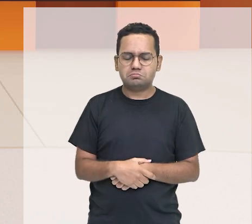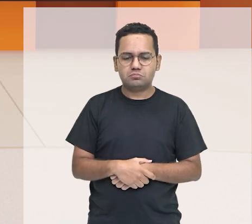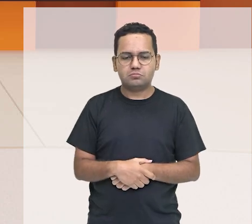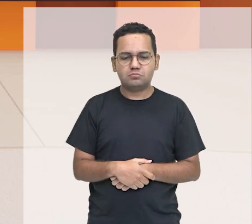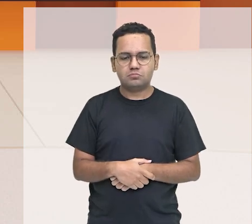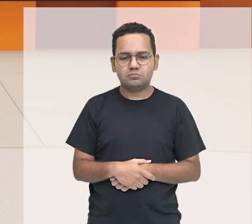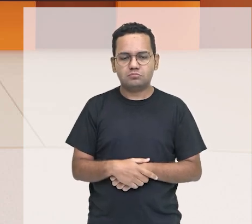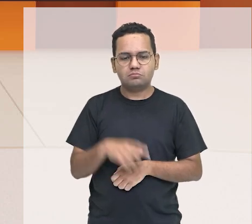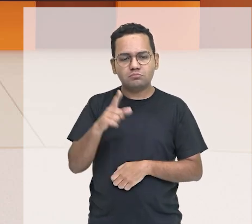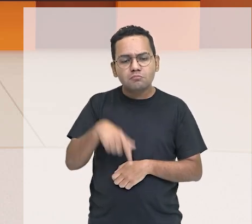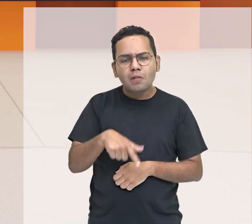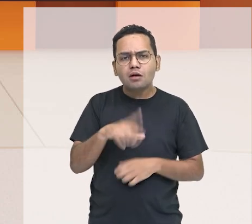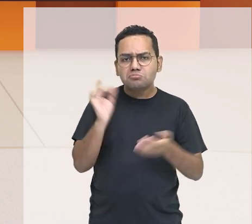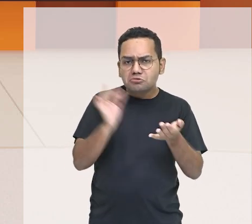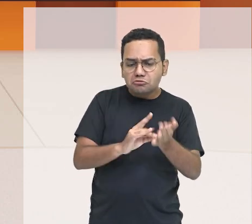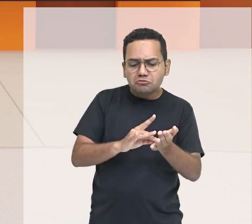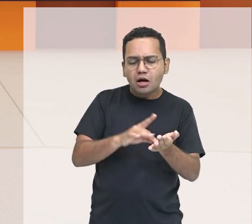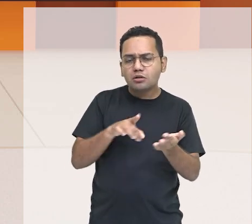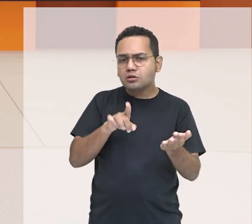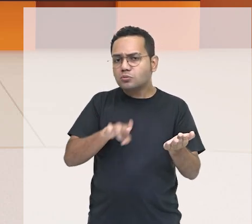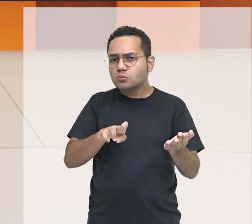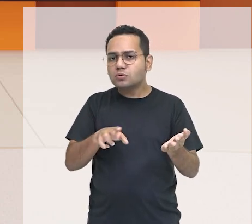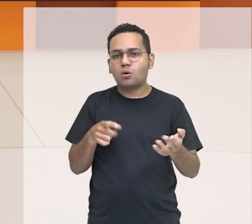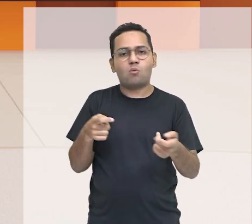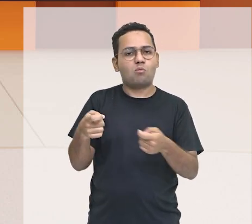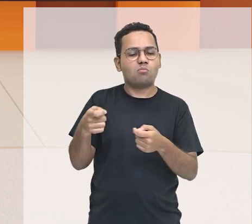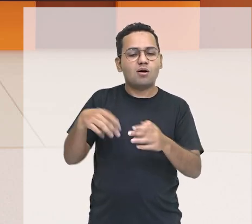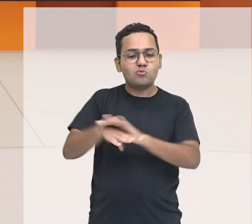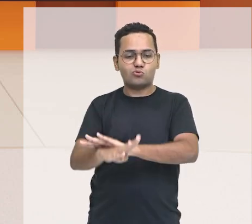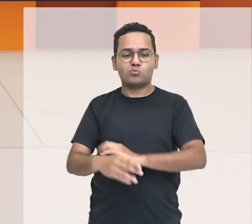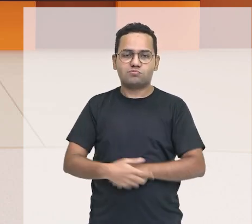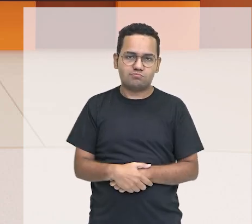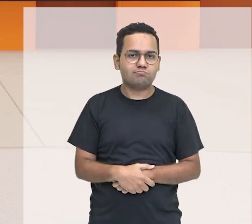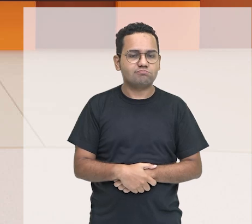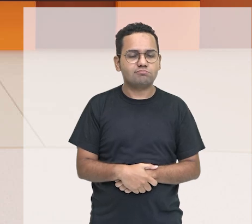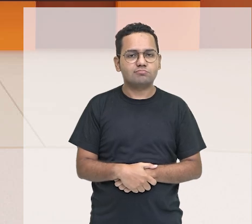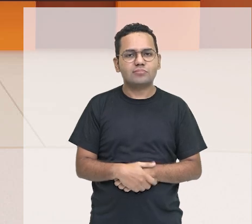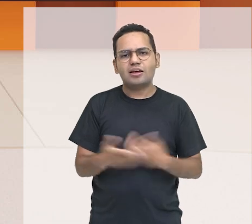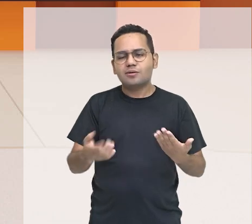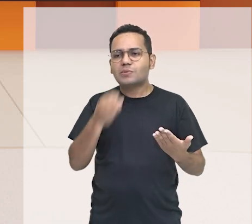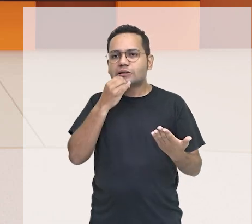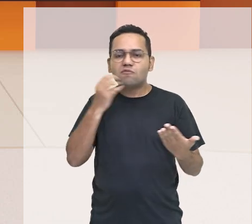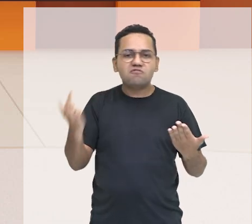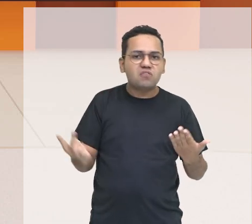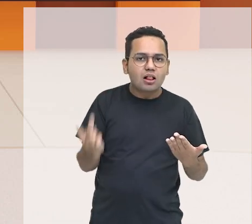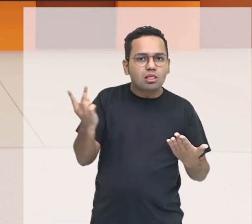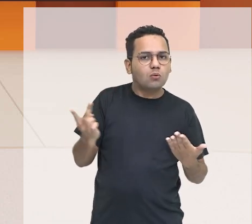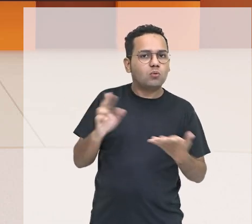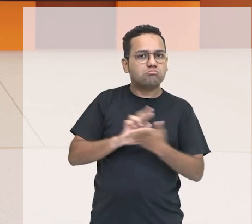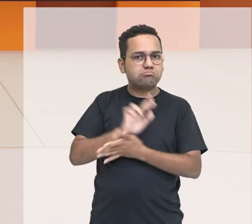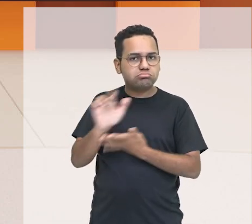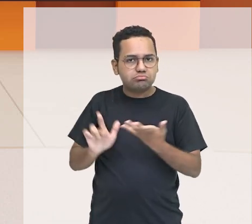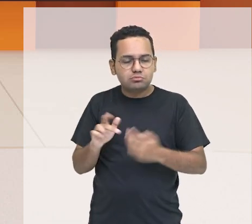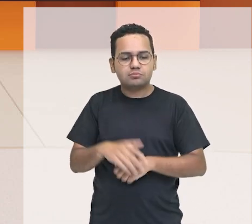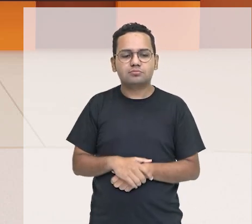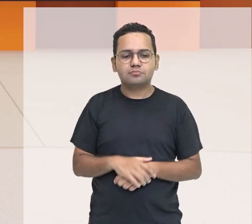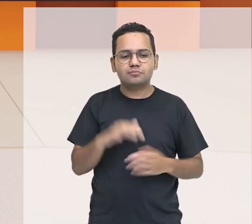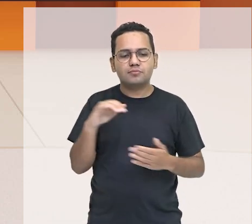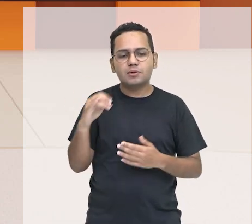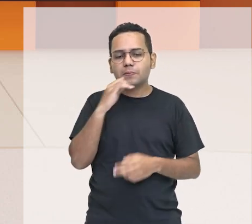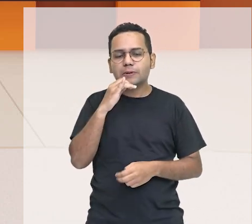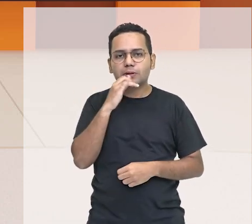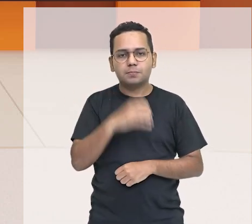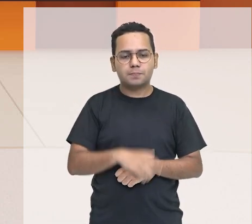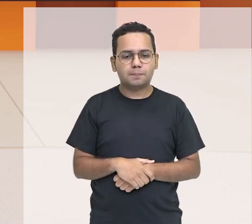dominação são os costumes, né? Exemplo de de uma dominação tradicional.